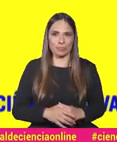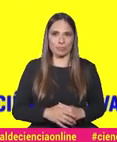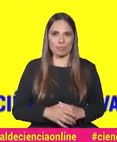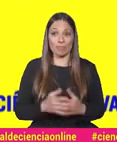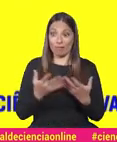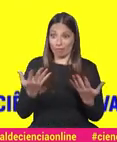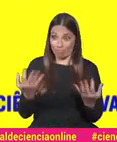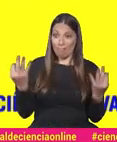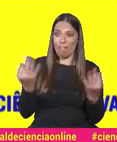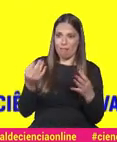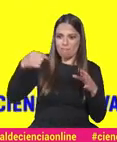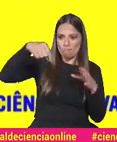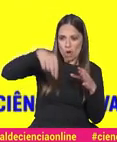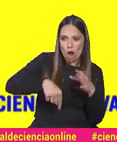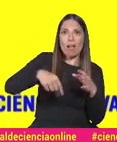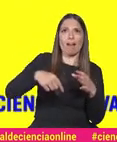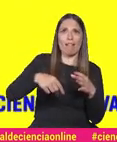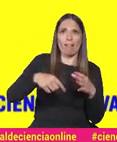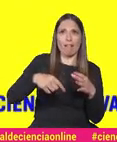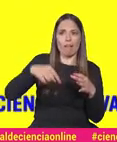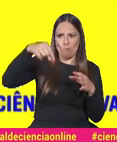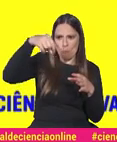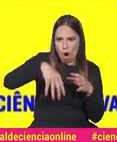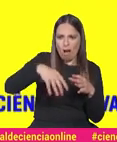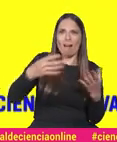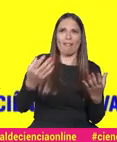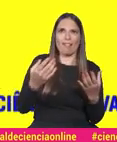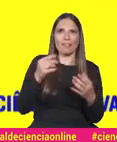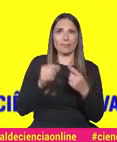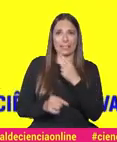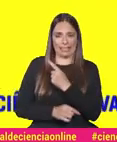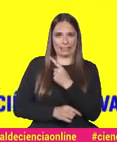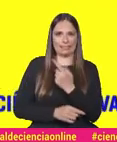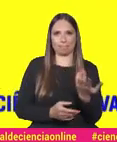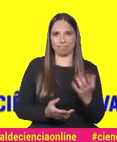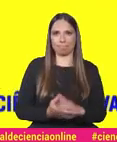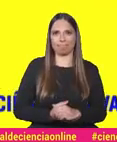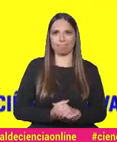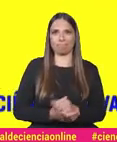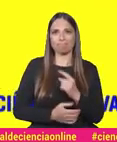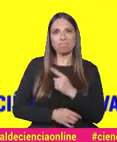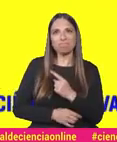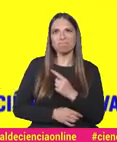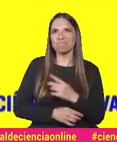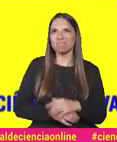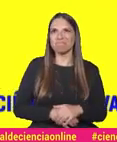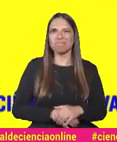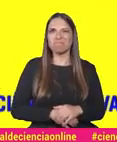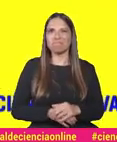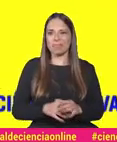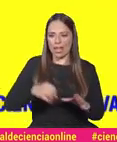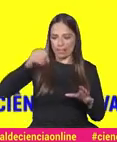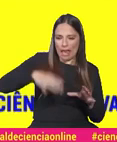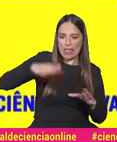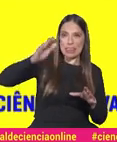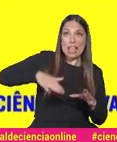Oh, e não é que acertou? Então, e diga-me lá. E esta aqui? Essa é uma bola